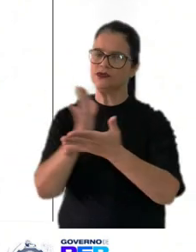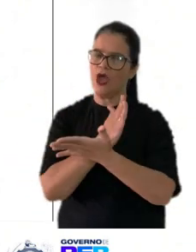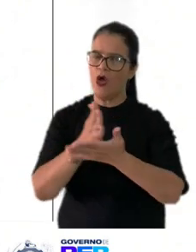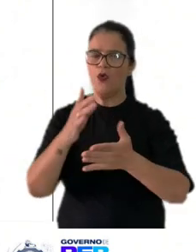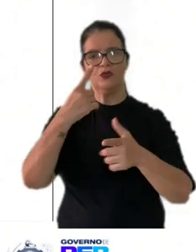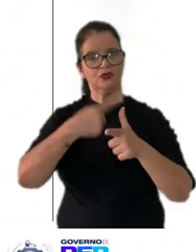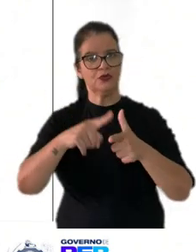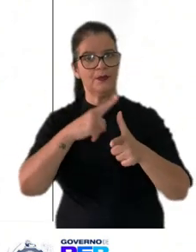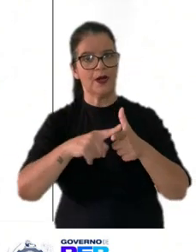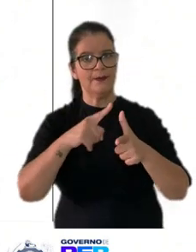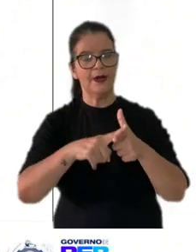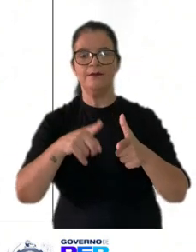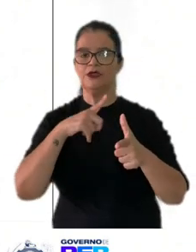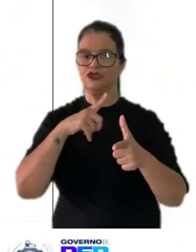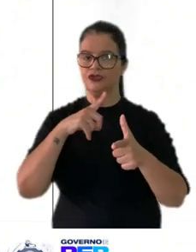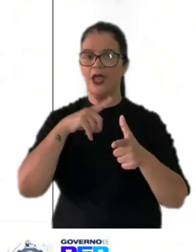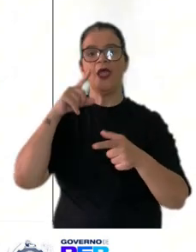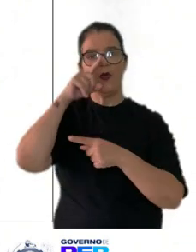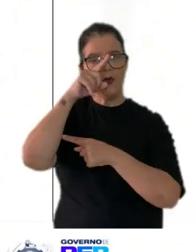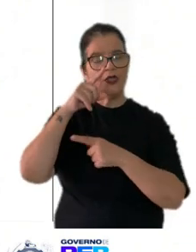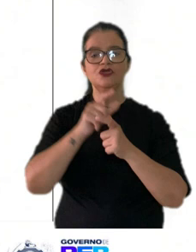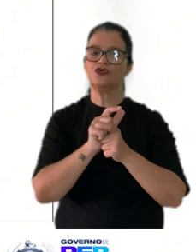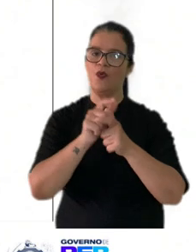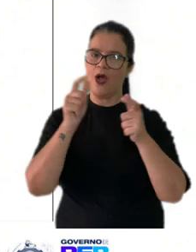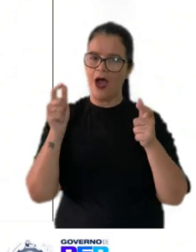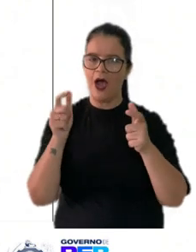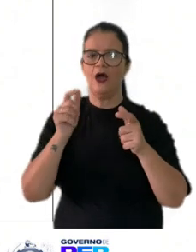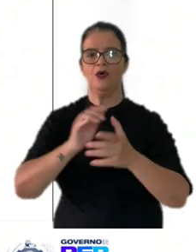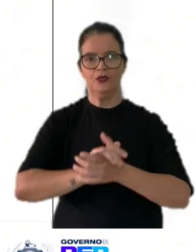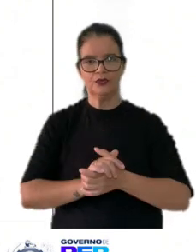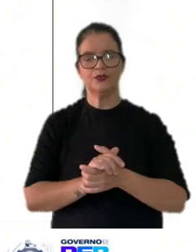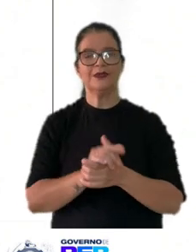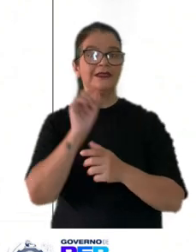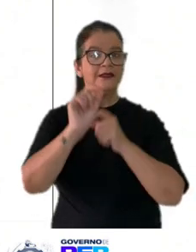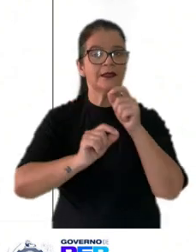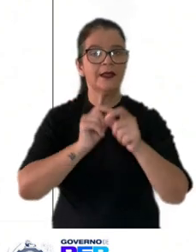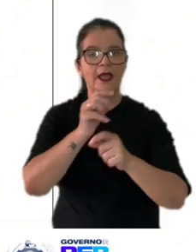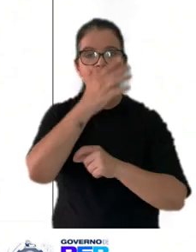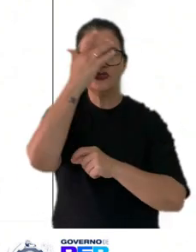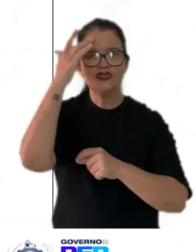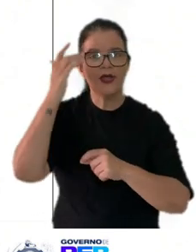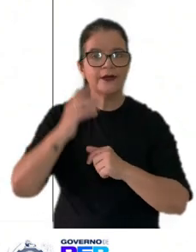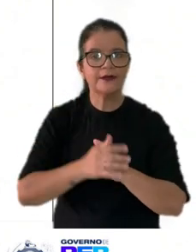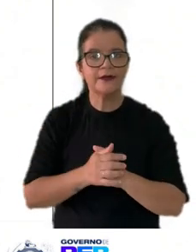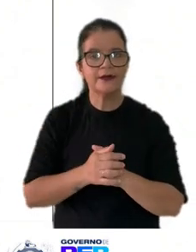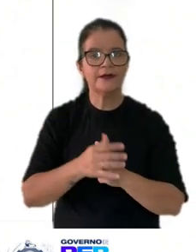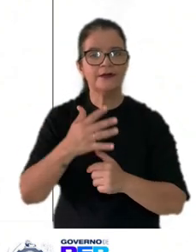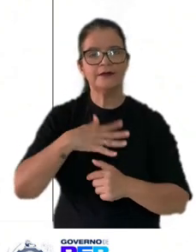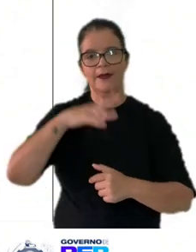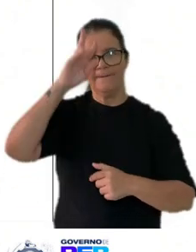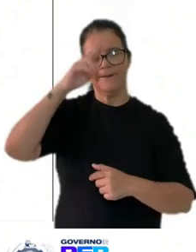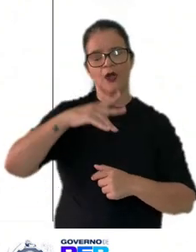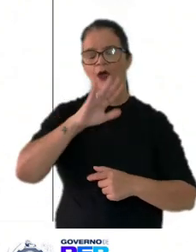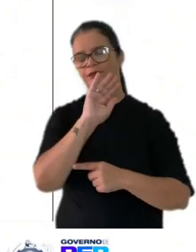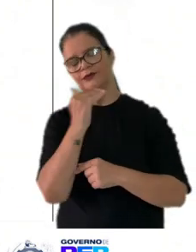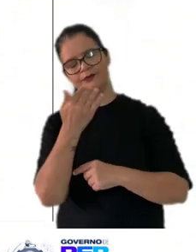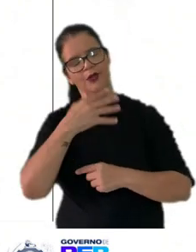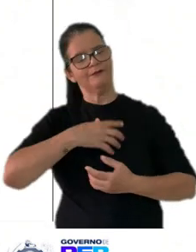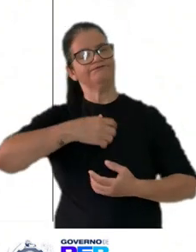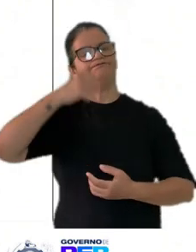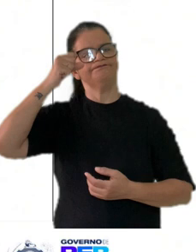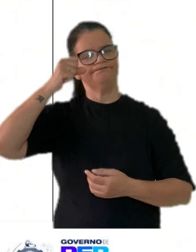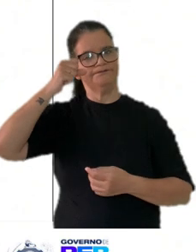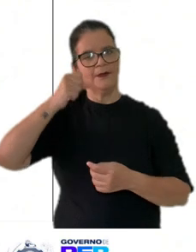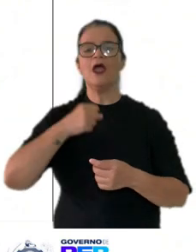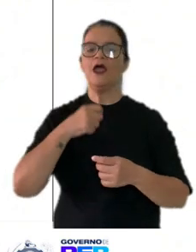tem um risco muito alto risk de que gente suicídio então são estudos que ele tá fazendo sobre os